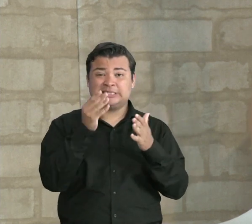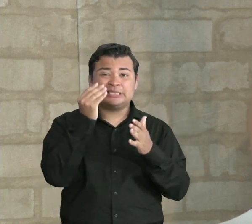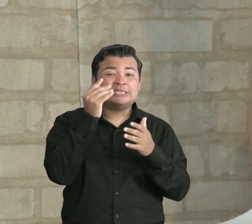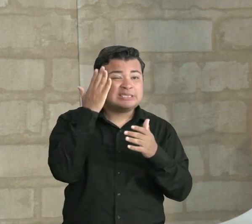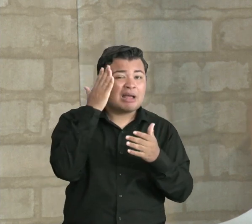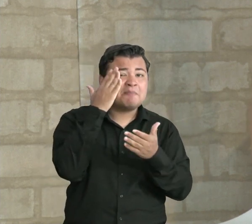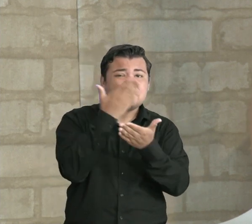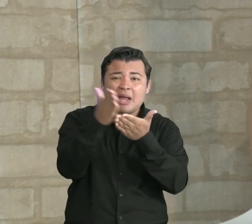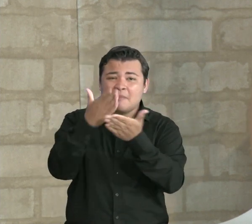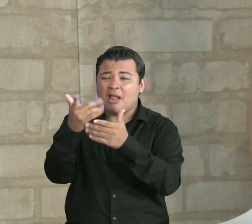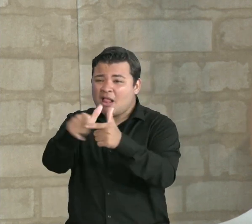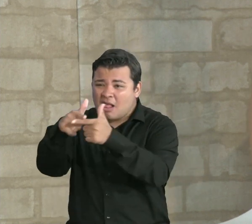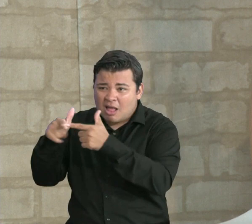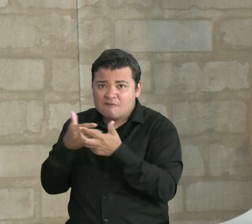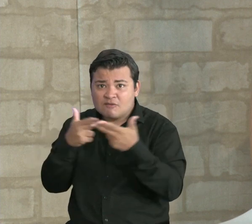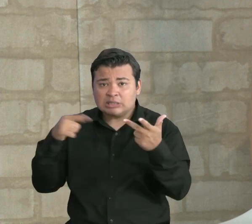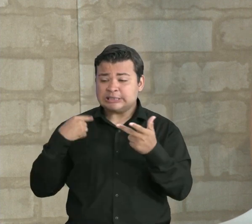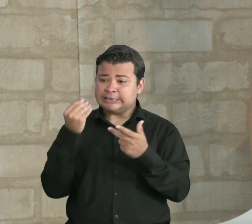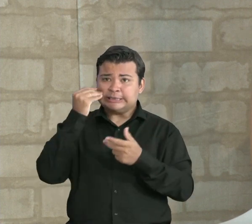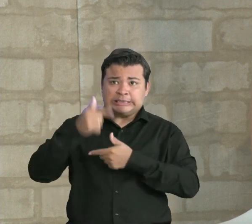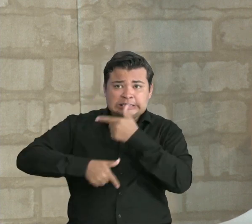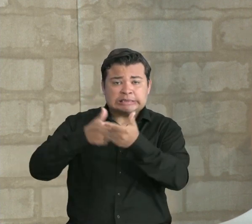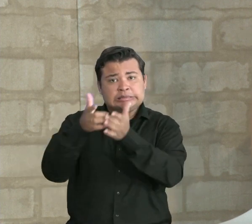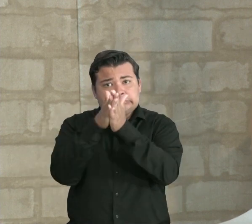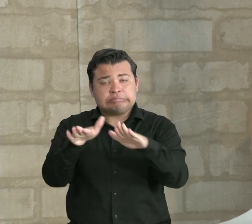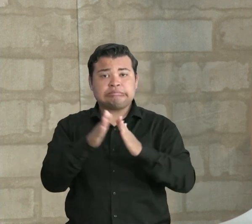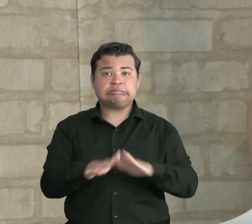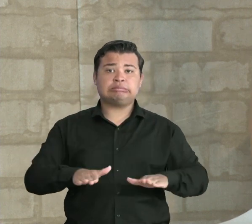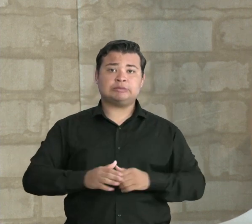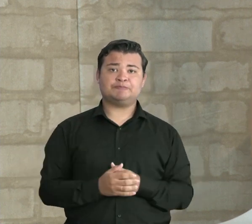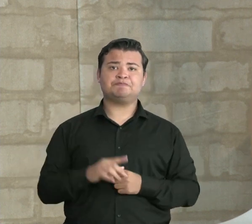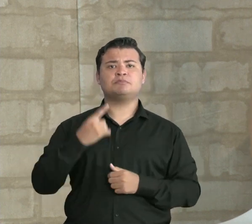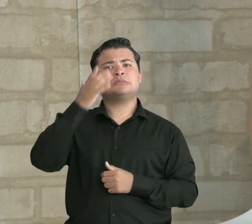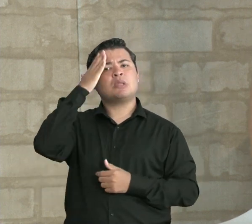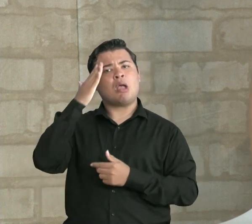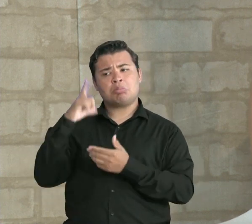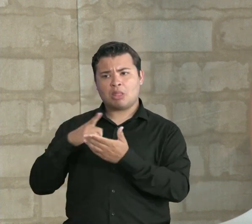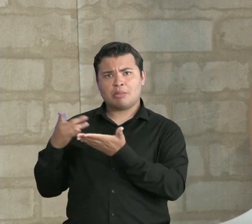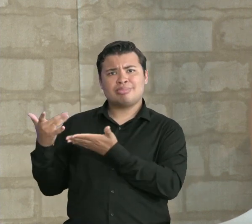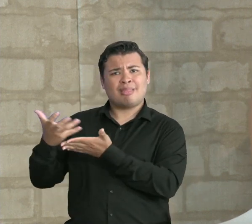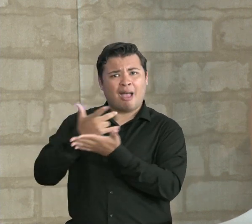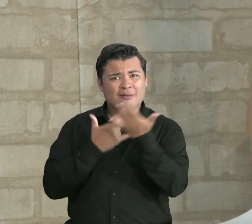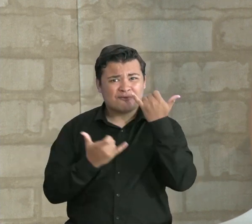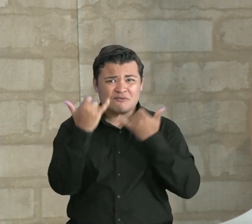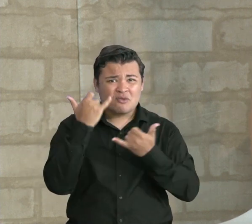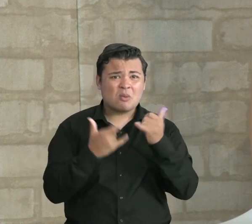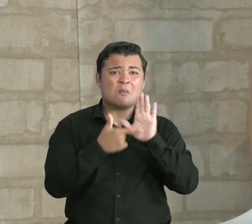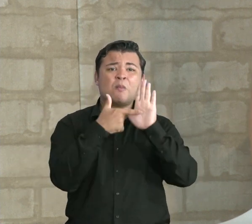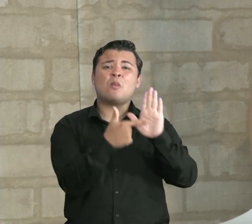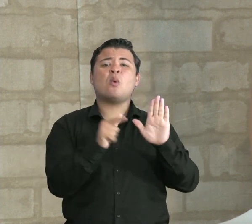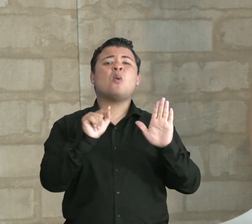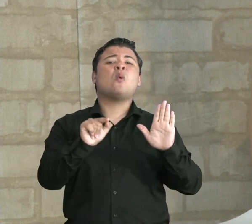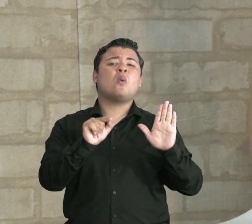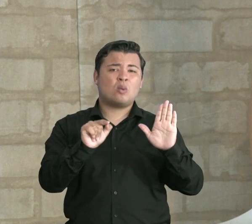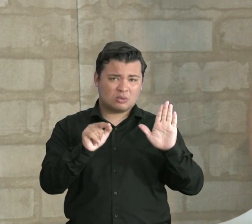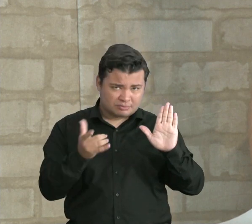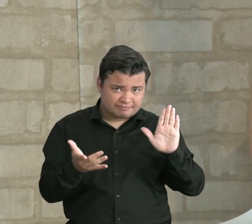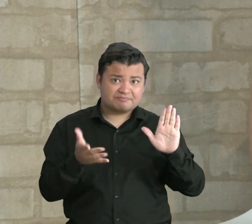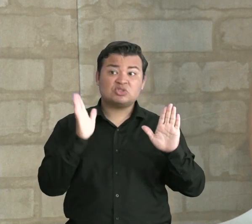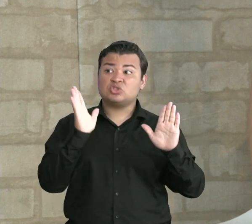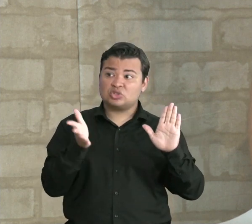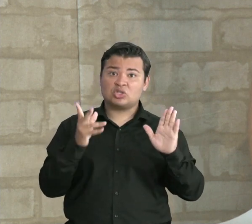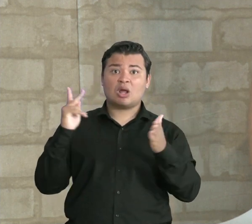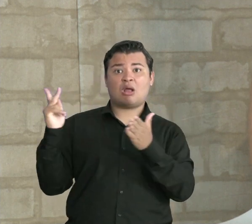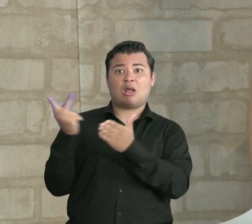foram significativas. Nós já sabemos que os dados têm apontado que houve uma diminuição